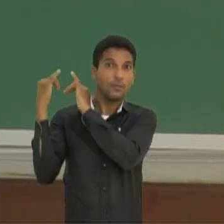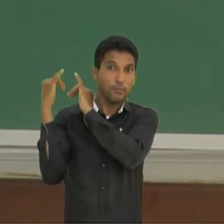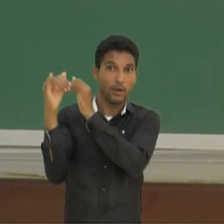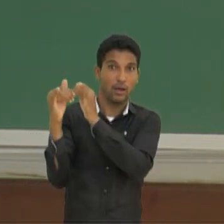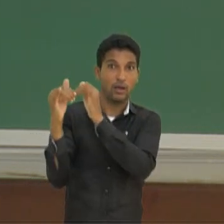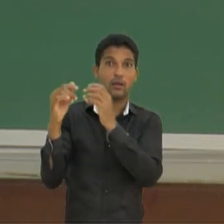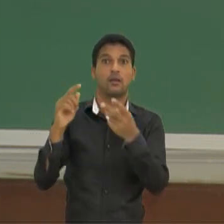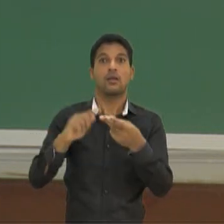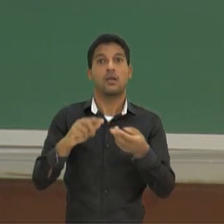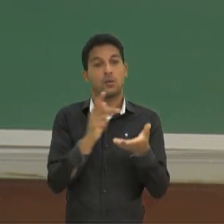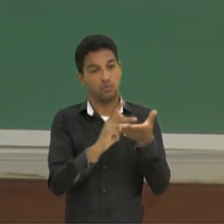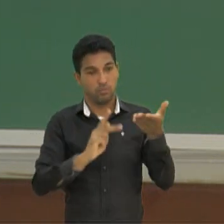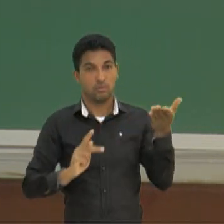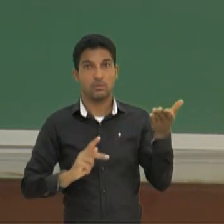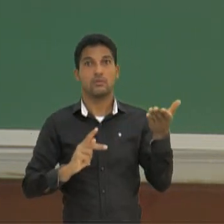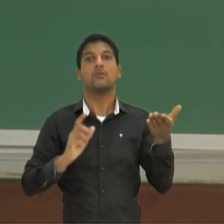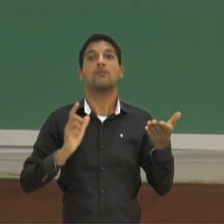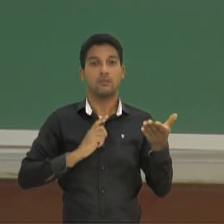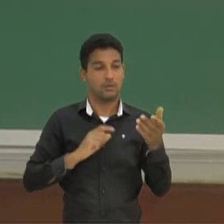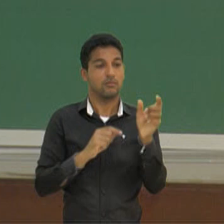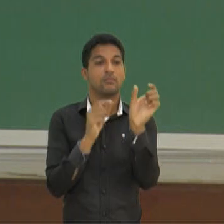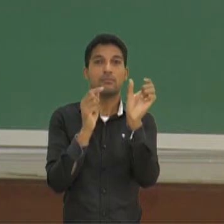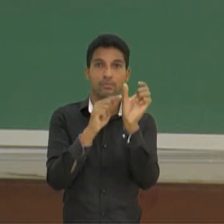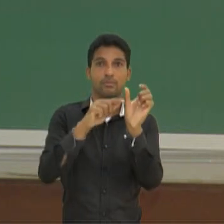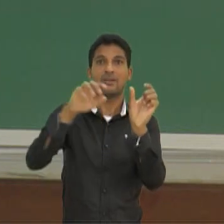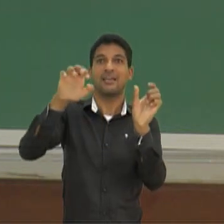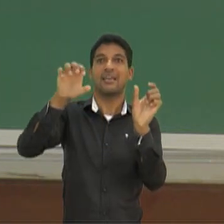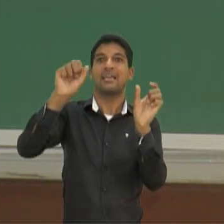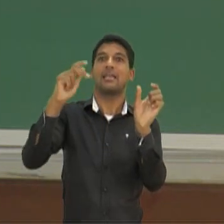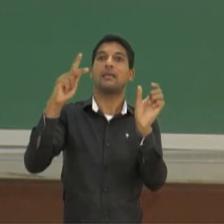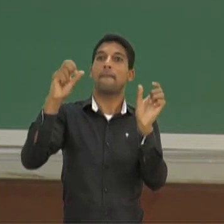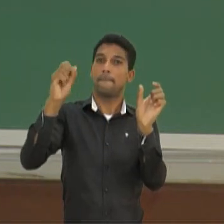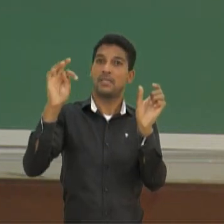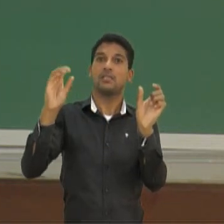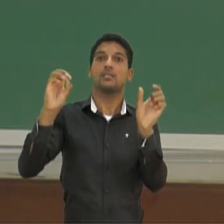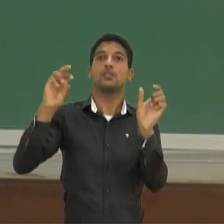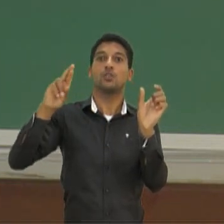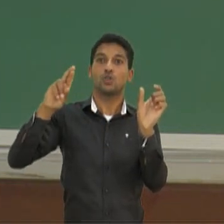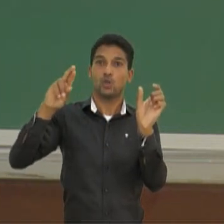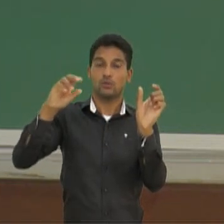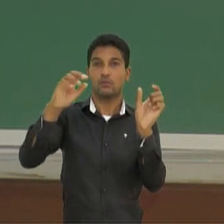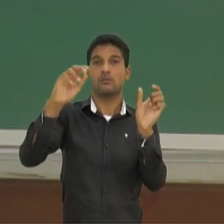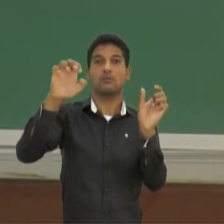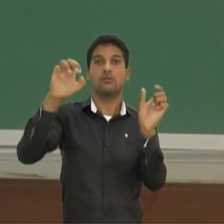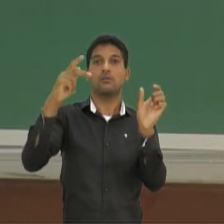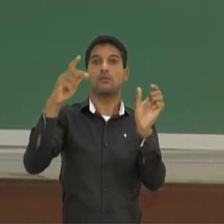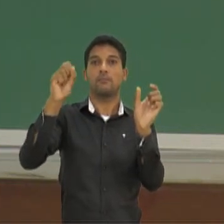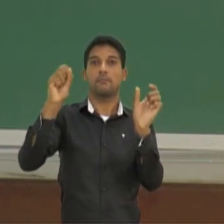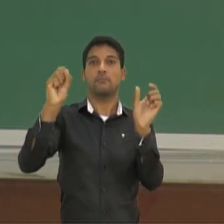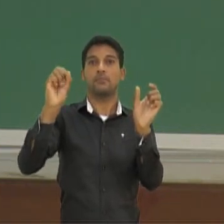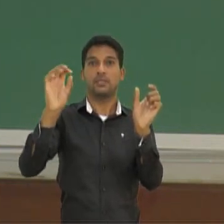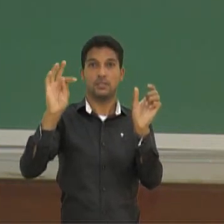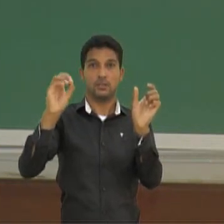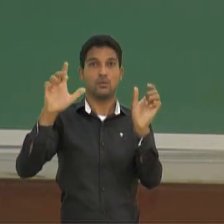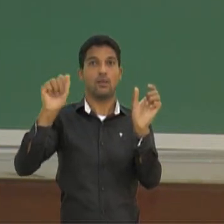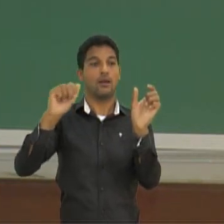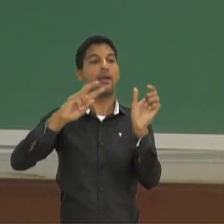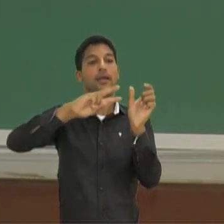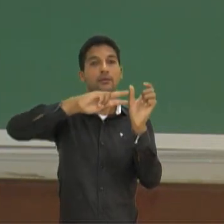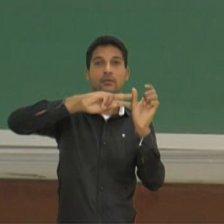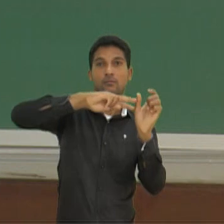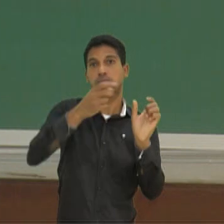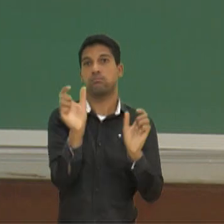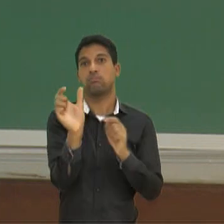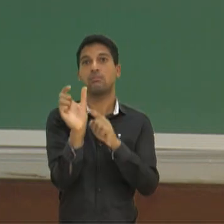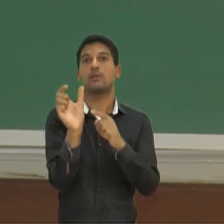nas poesias, esse termo se referindo à carta, né? Então epístola é sinônimo de carta, né? Bilhete, a